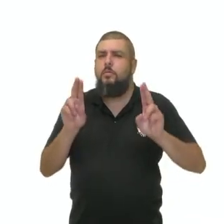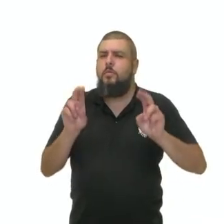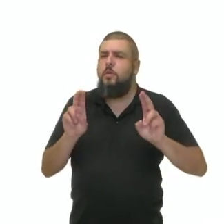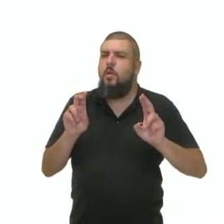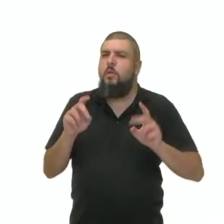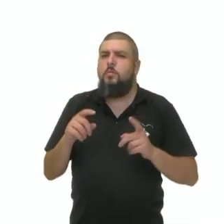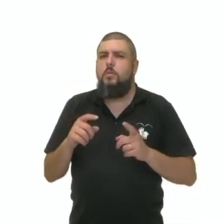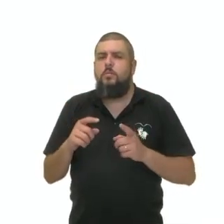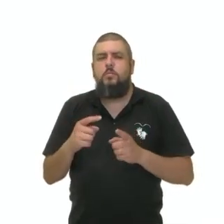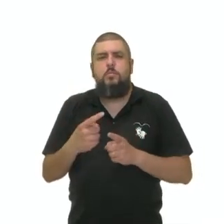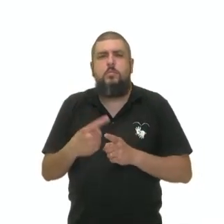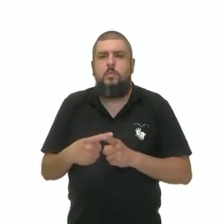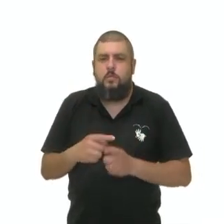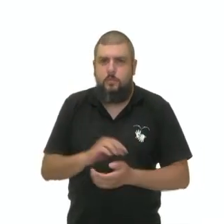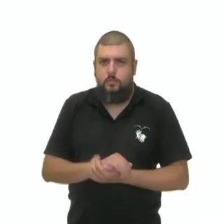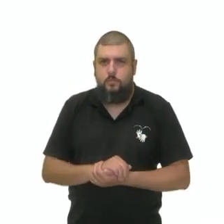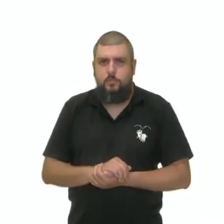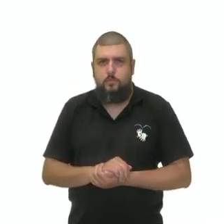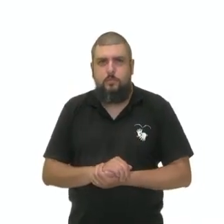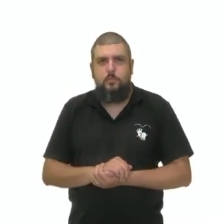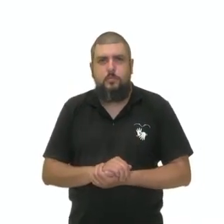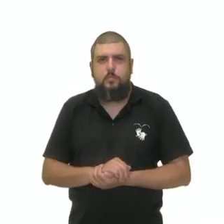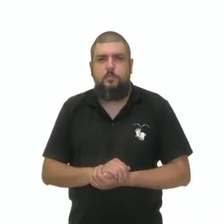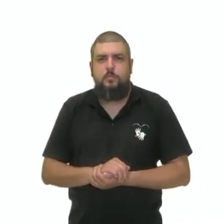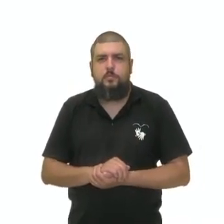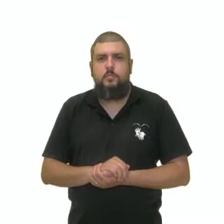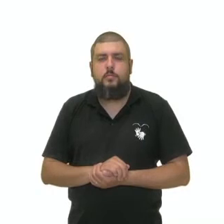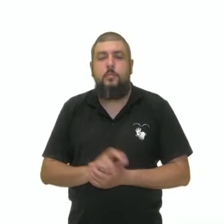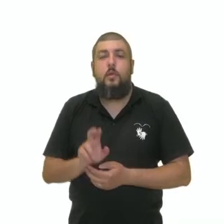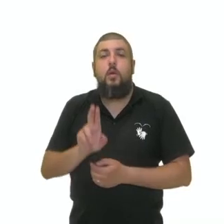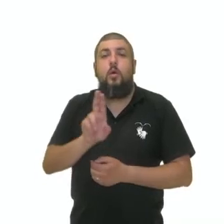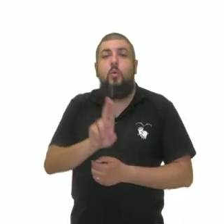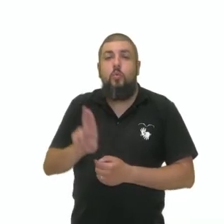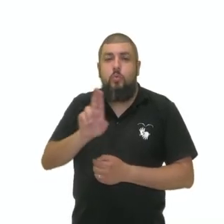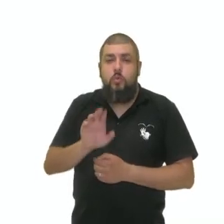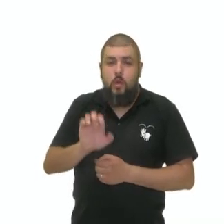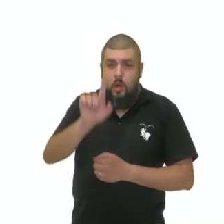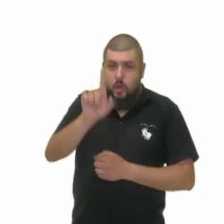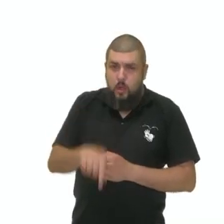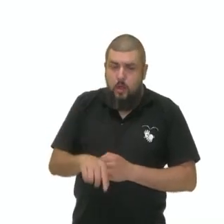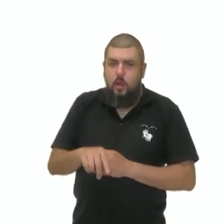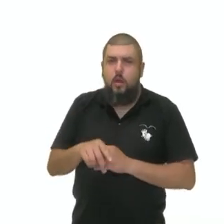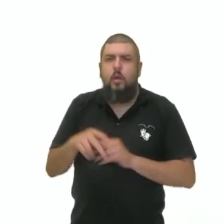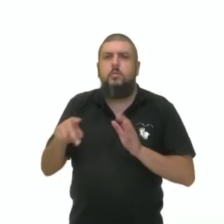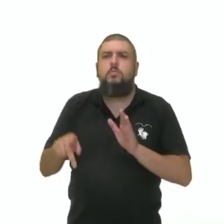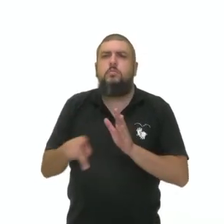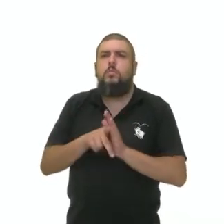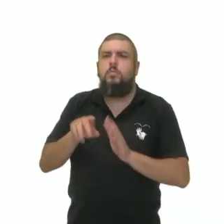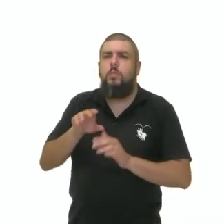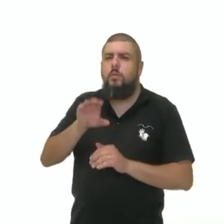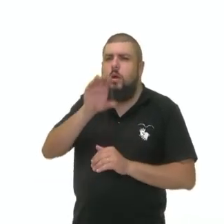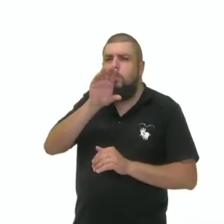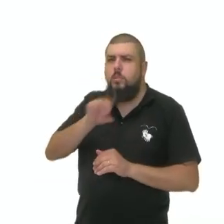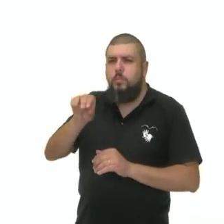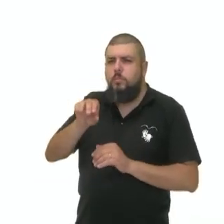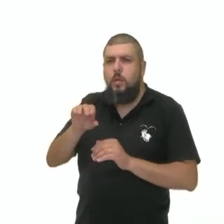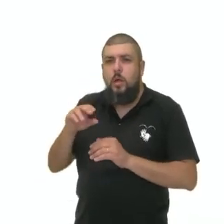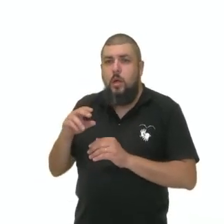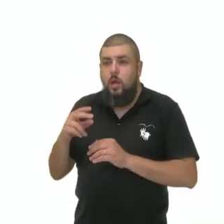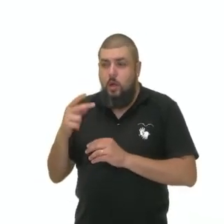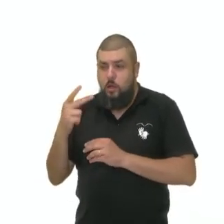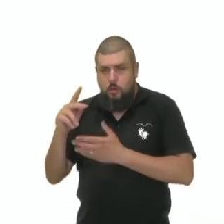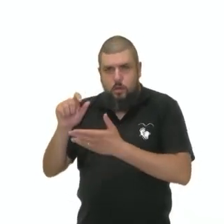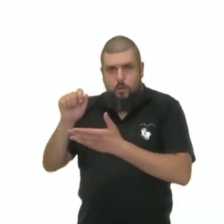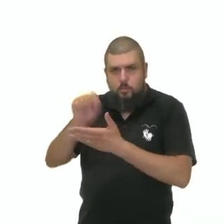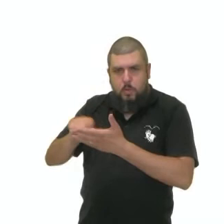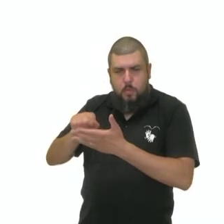Justifique e explique o motivo. Então as aspas foram utilizadas para marcar uma citação. Uma citação, então, aqui foi direta,